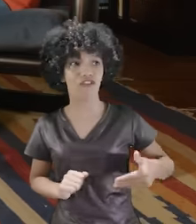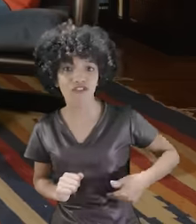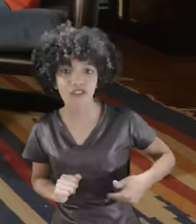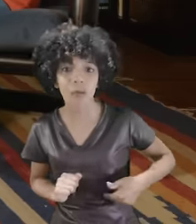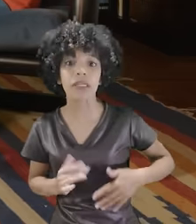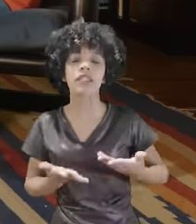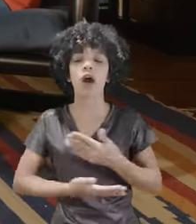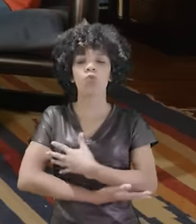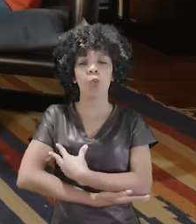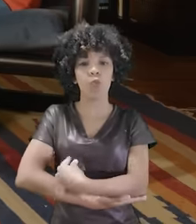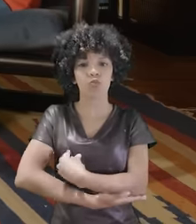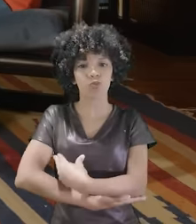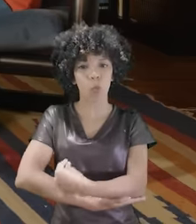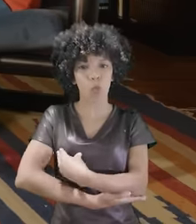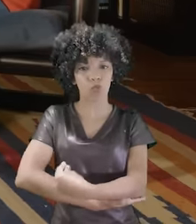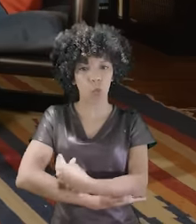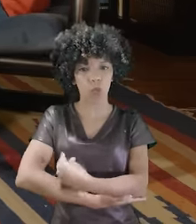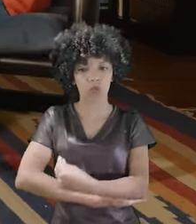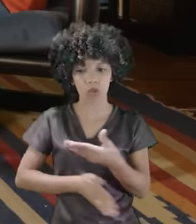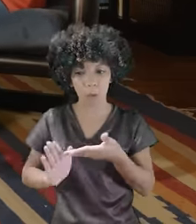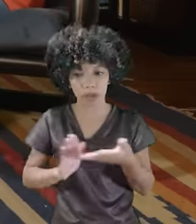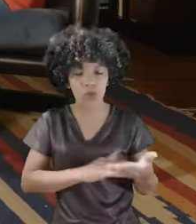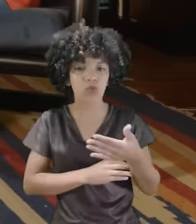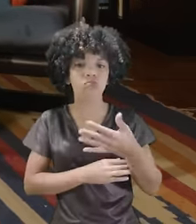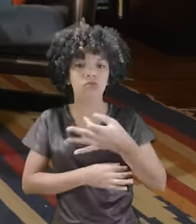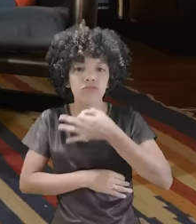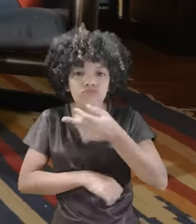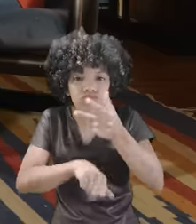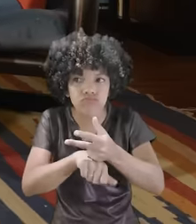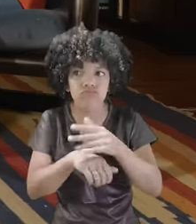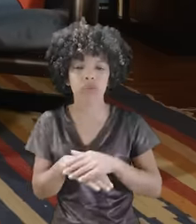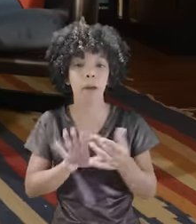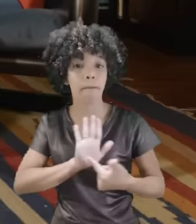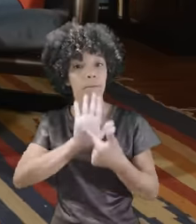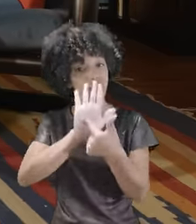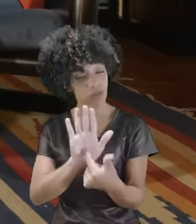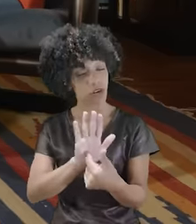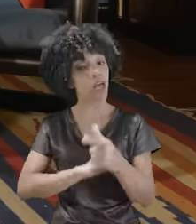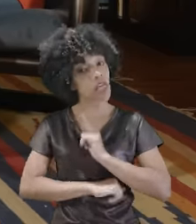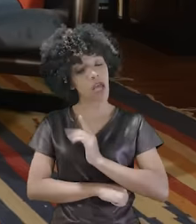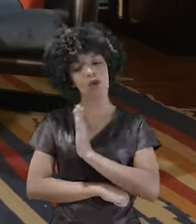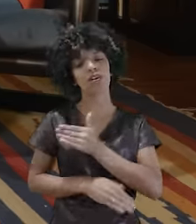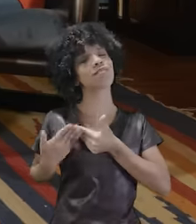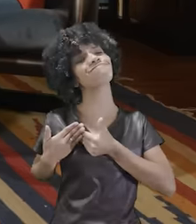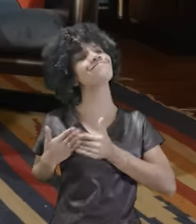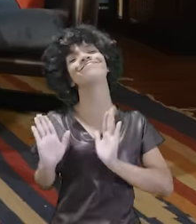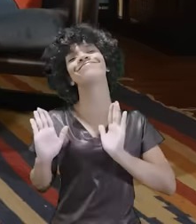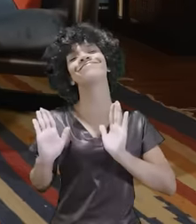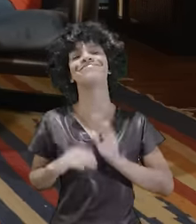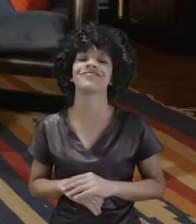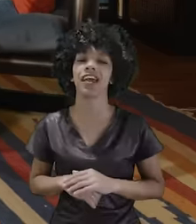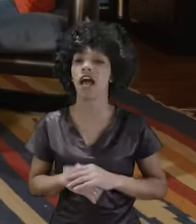estamos fazendo uma amamentação durante o achismos mostrando que a gente tem coração bonito